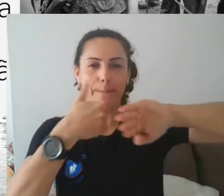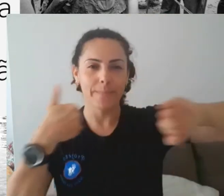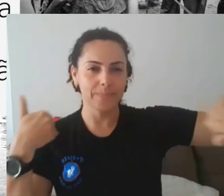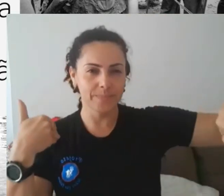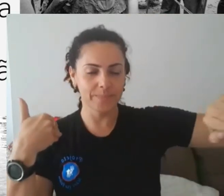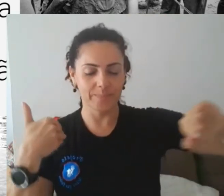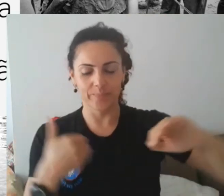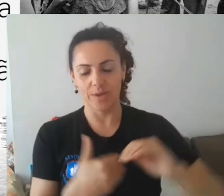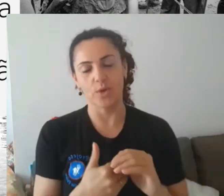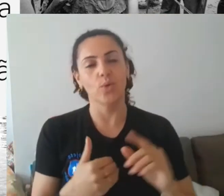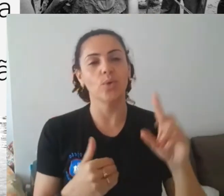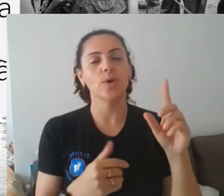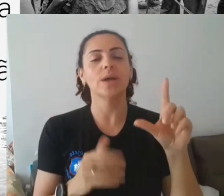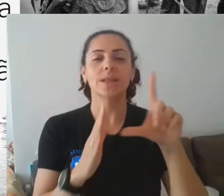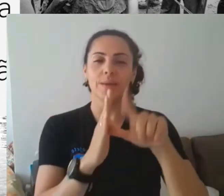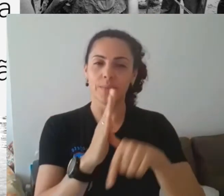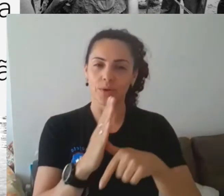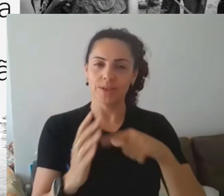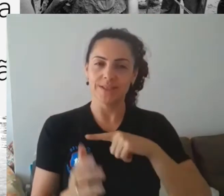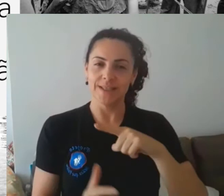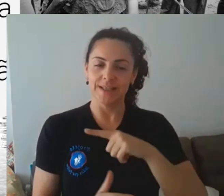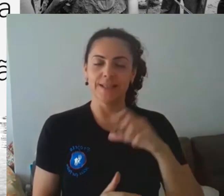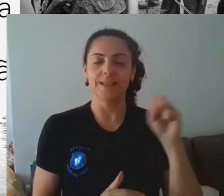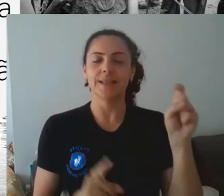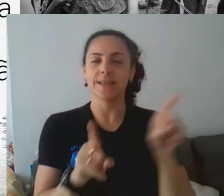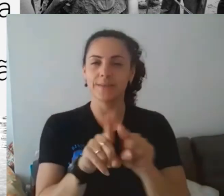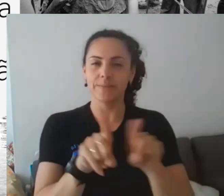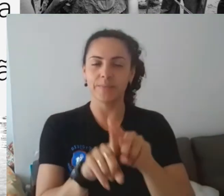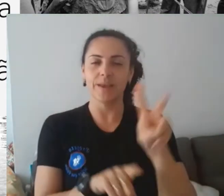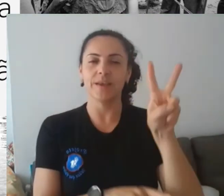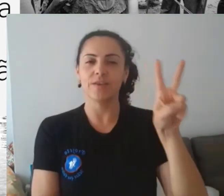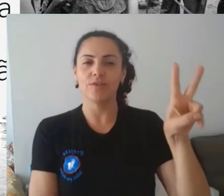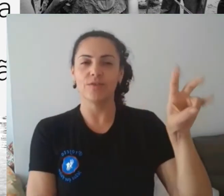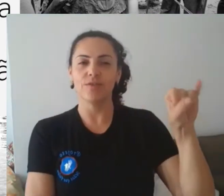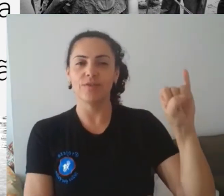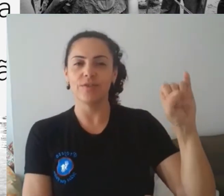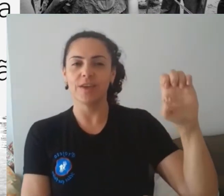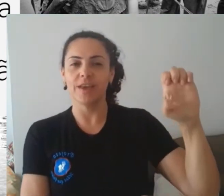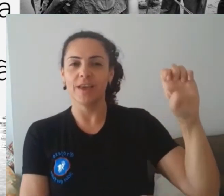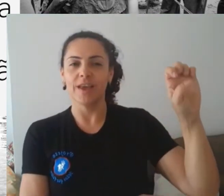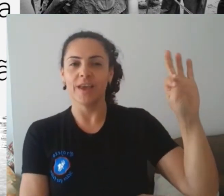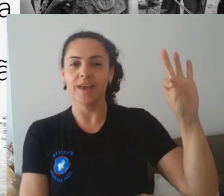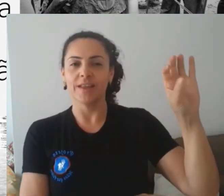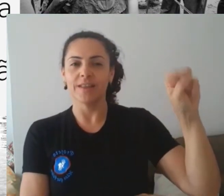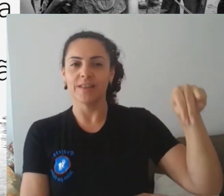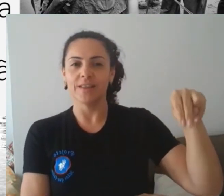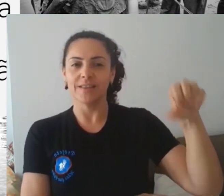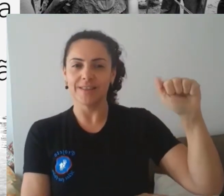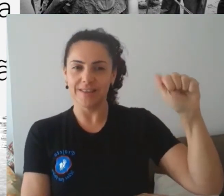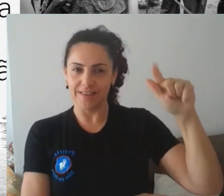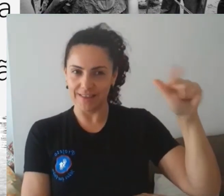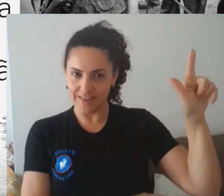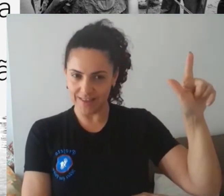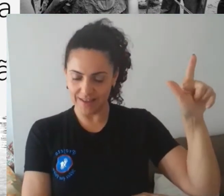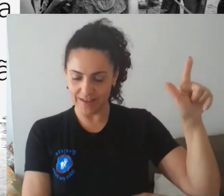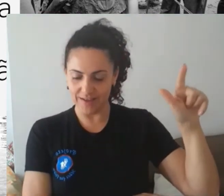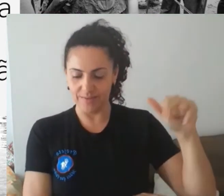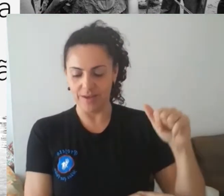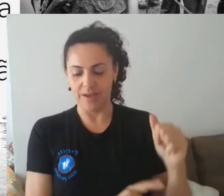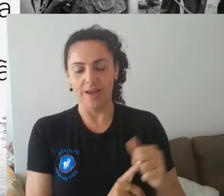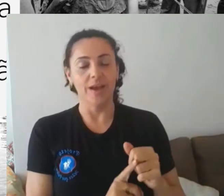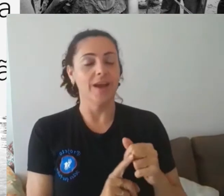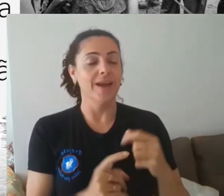que demorou mais tempo, né, cerca de 20 anos, onde essa guerra também tinha disputa de territórios entre a